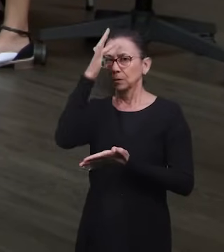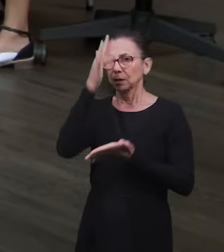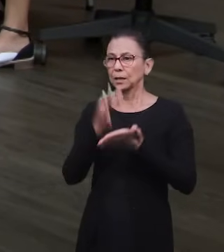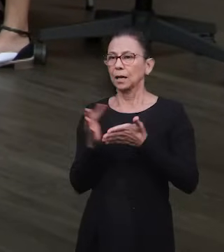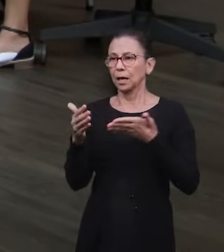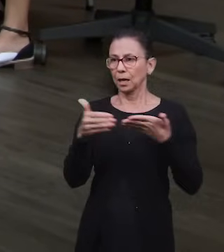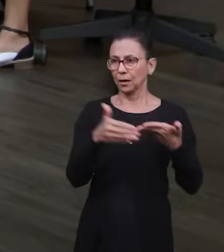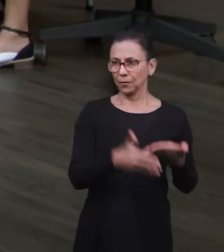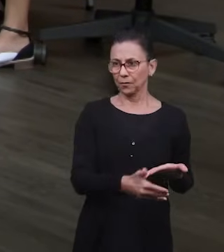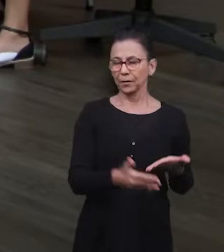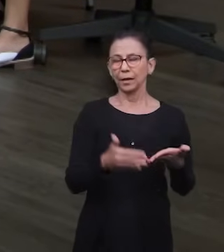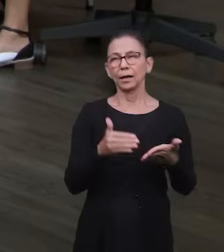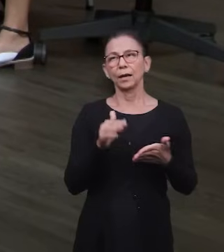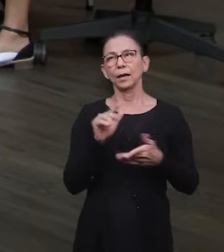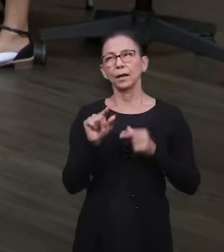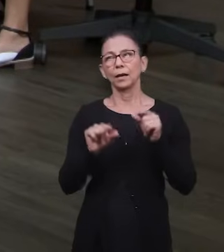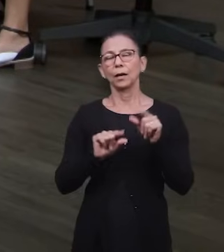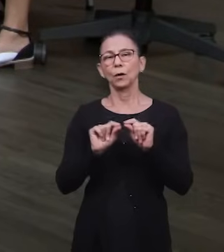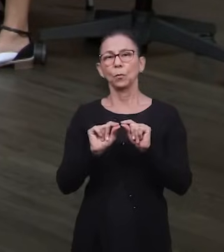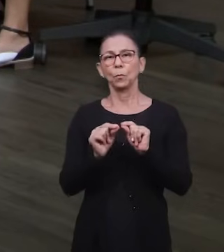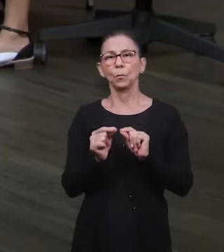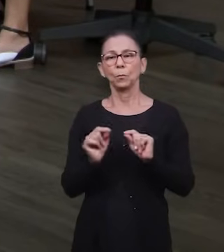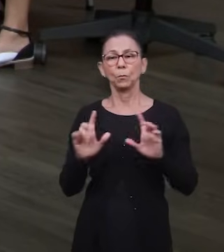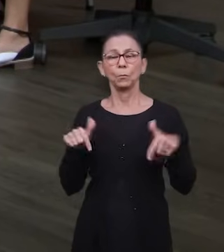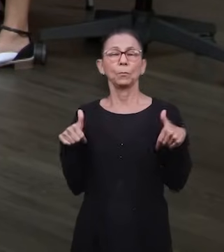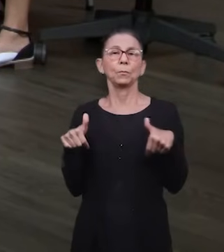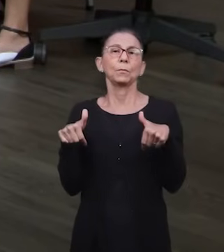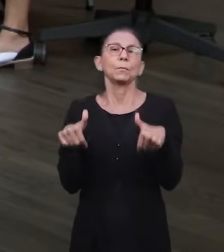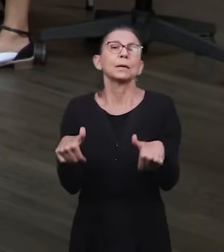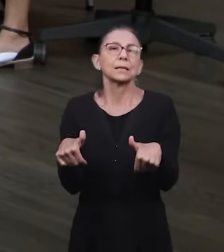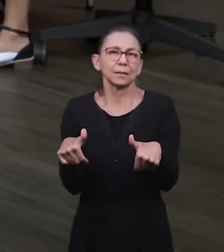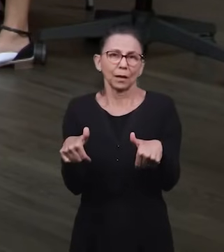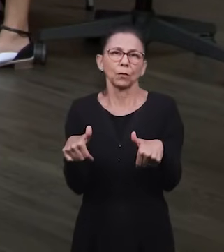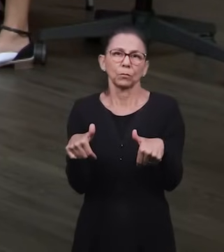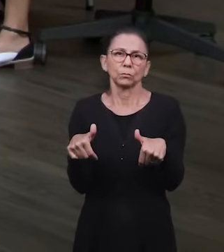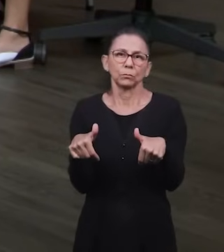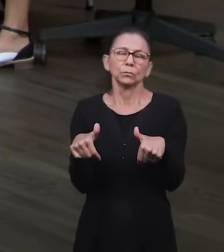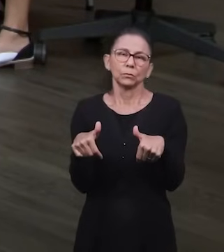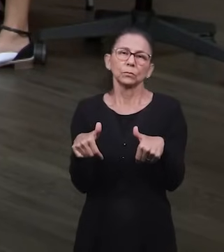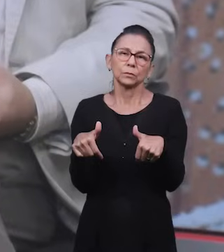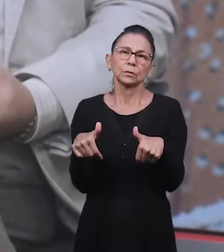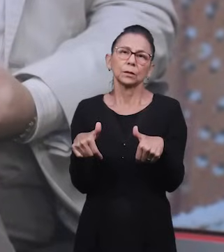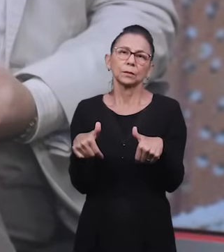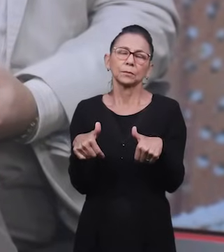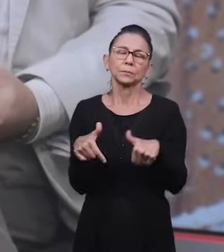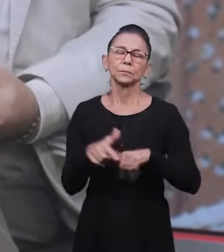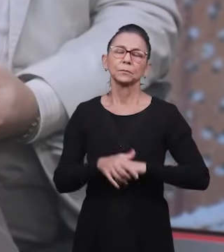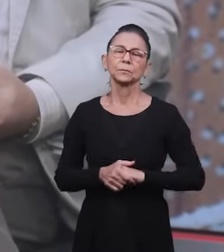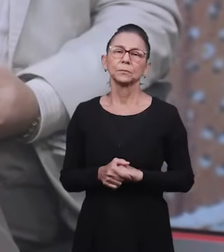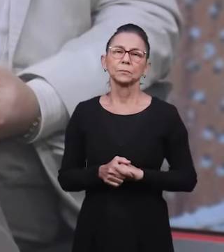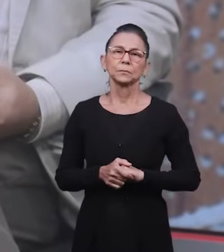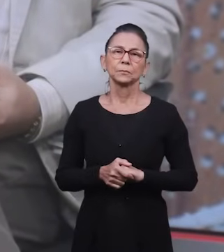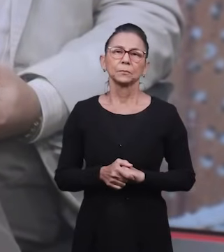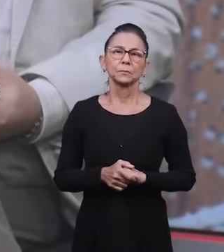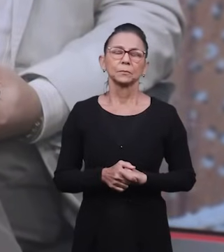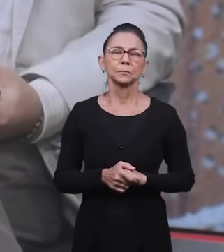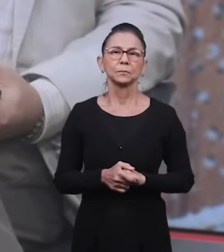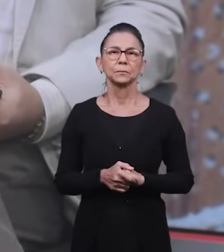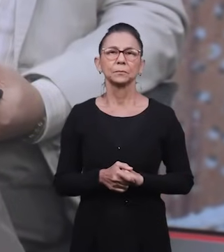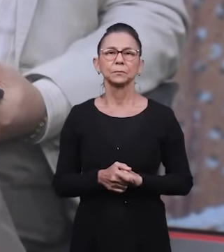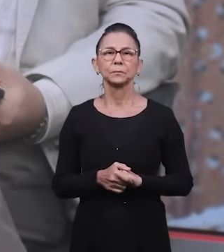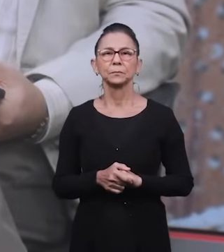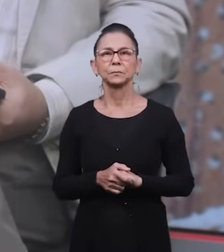na forma de uma atitude. Ela é uma ação, ela é o exercício de alguma coisa